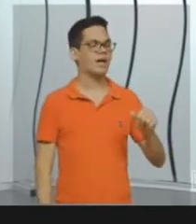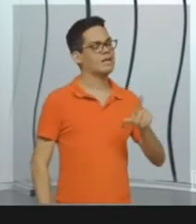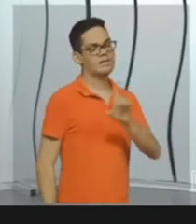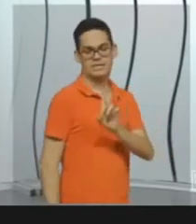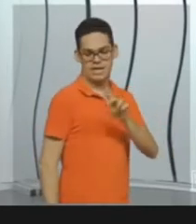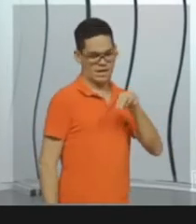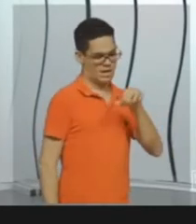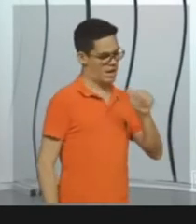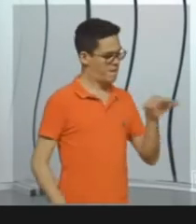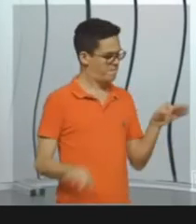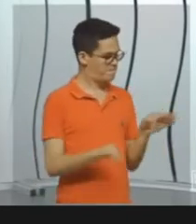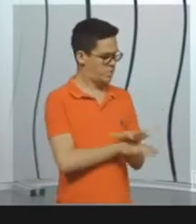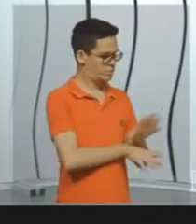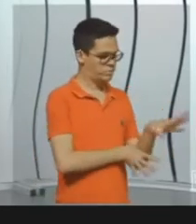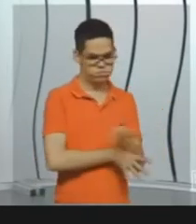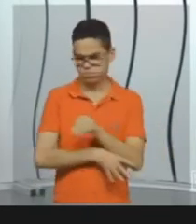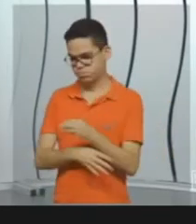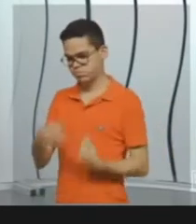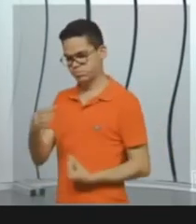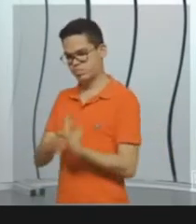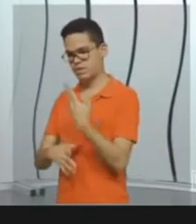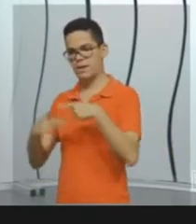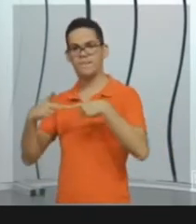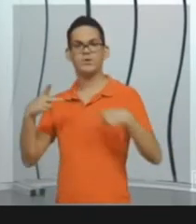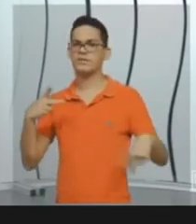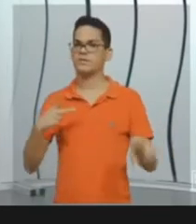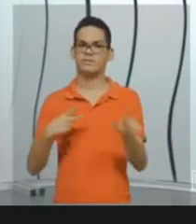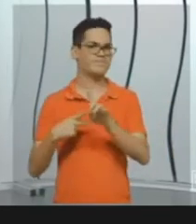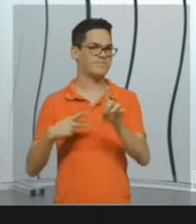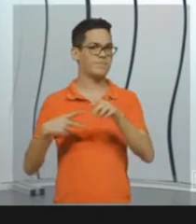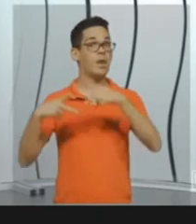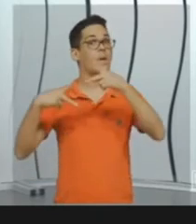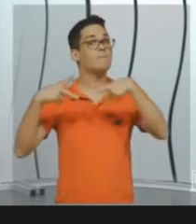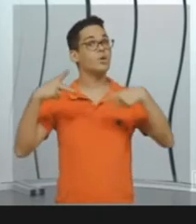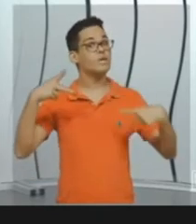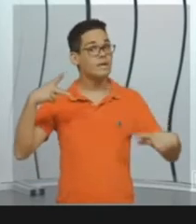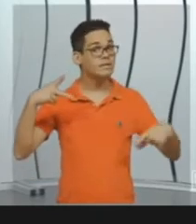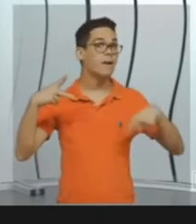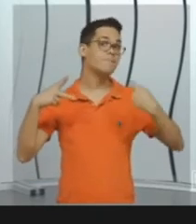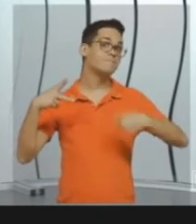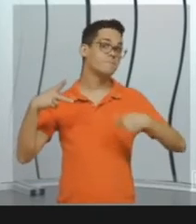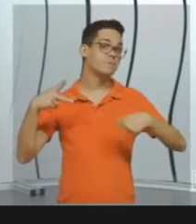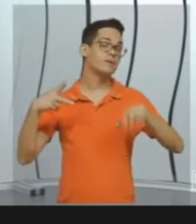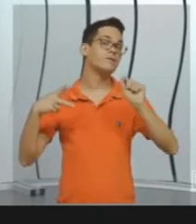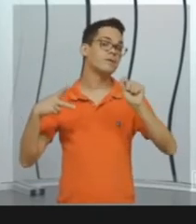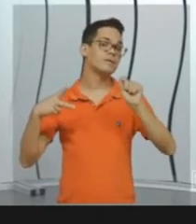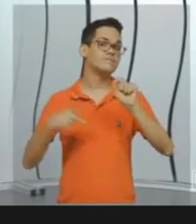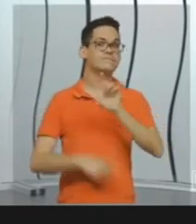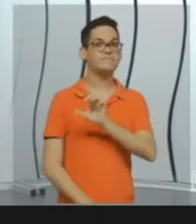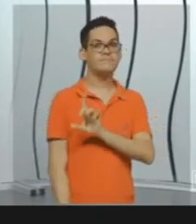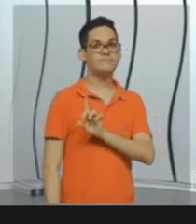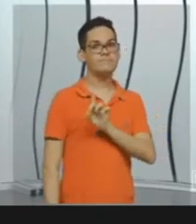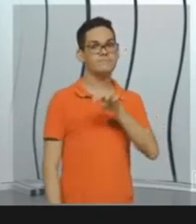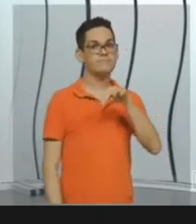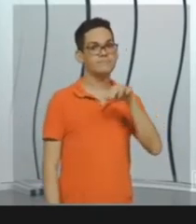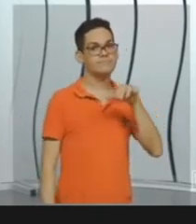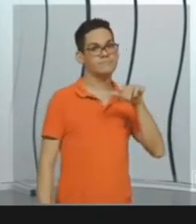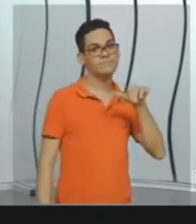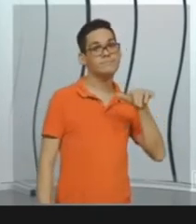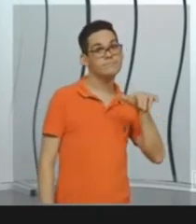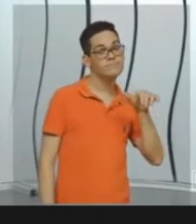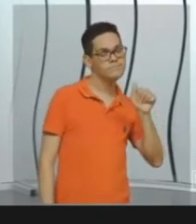código dele já faz o nosso organismo produzir uma proteína. Não. Para produzir uma proteína, o DNA tem que ser